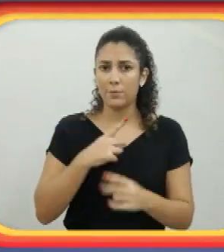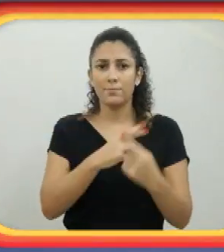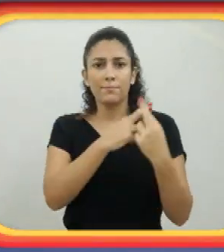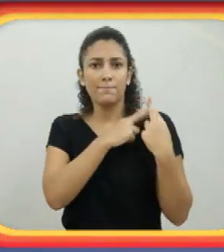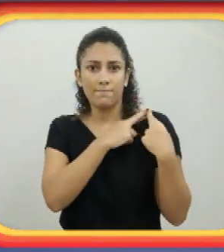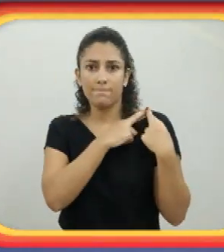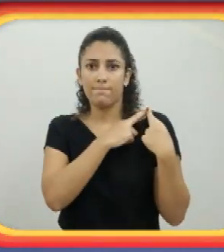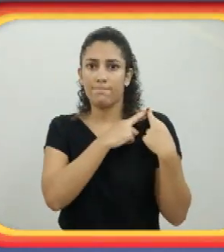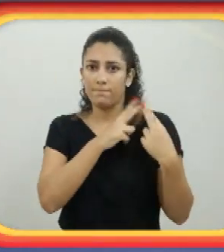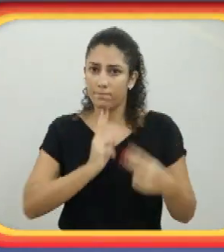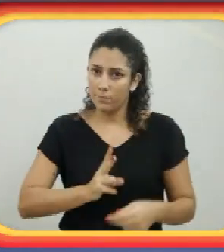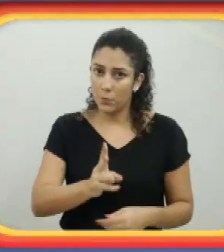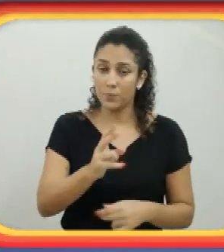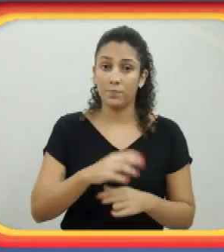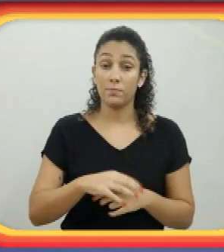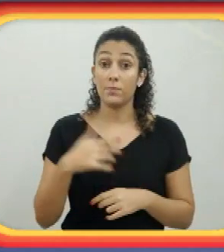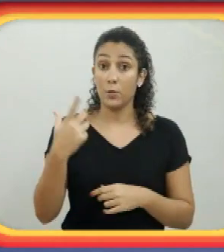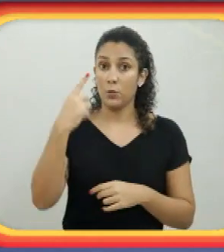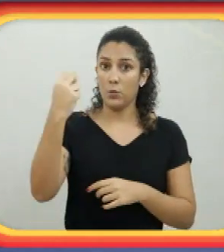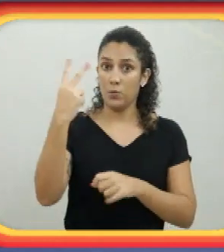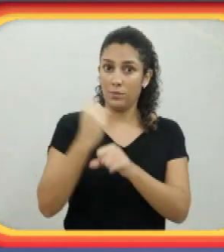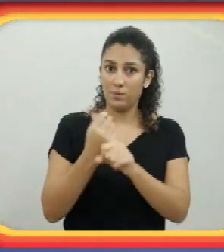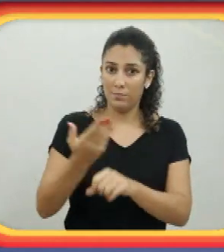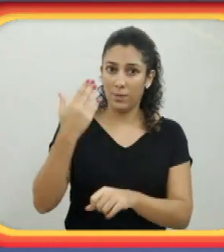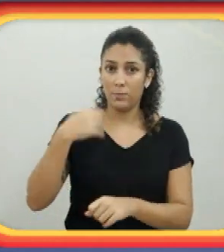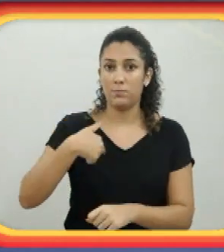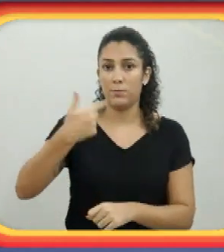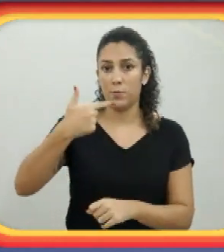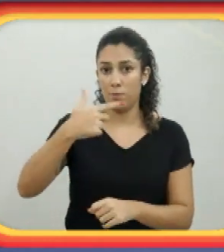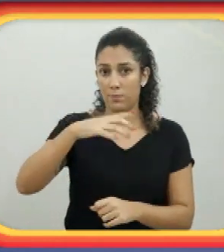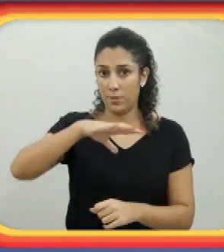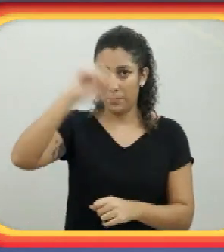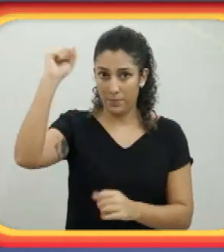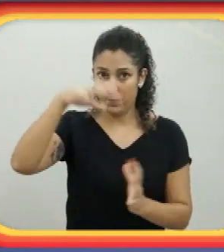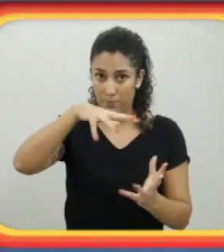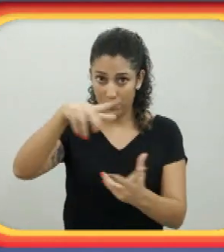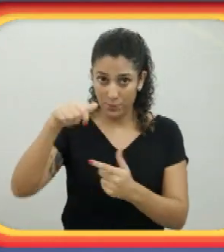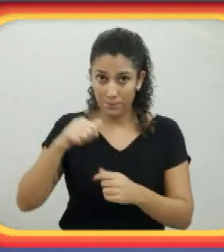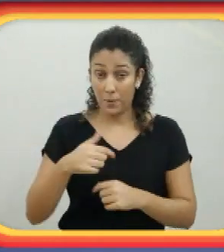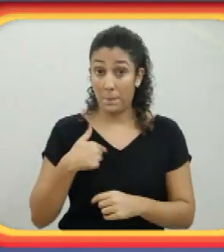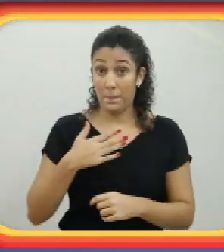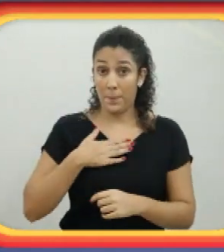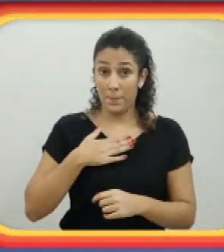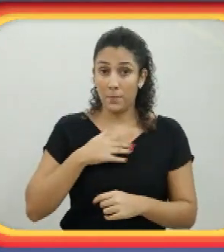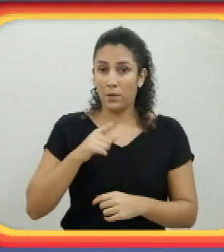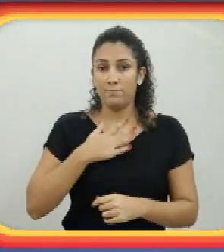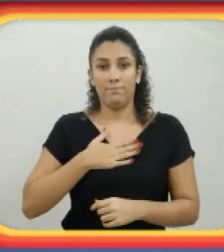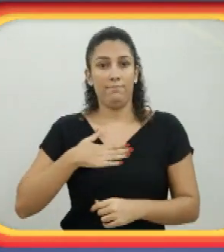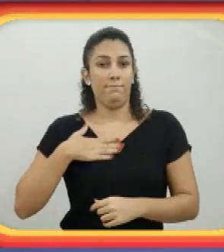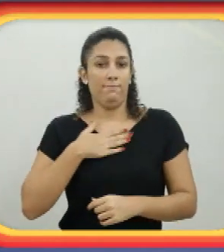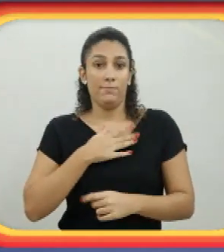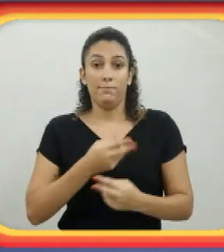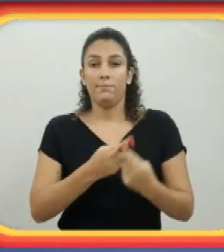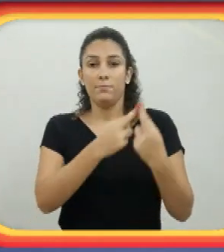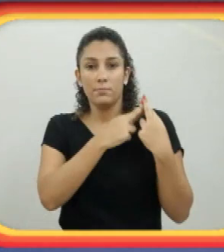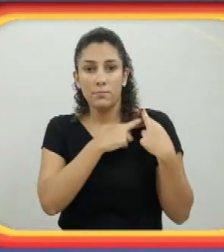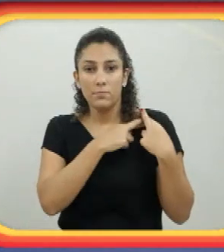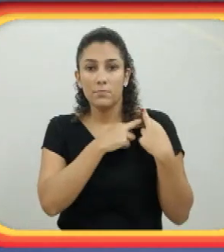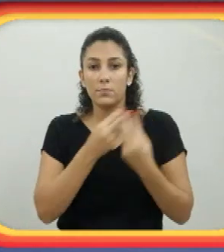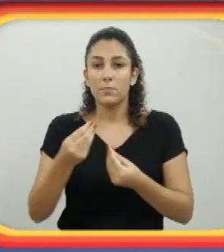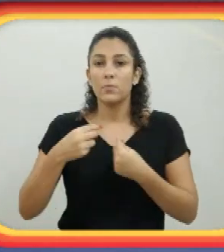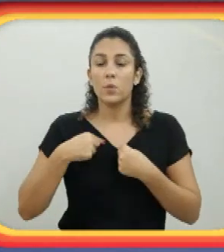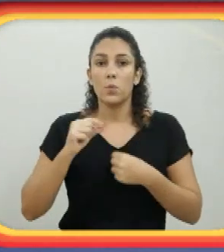há 12 anos, é uma responsabilidade imensa. É uma seleção que 2 anos, né, é bicampeão